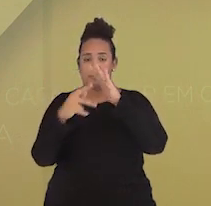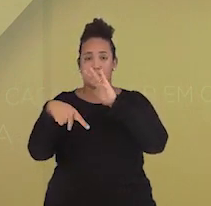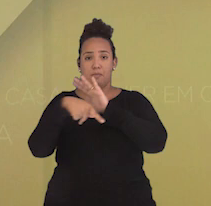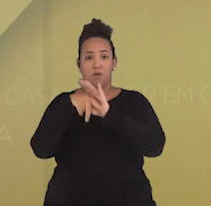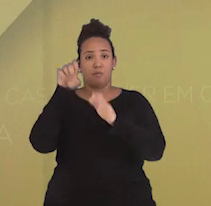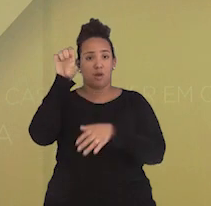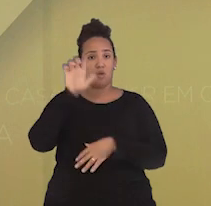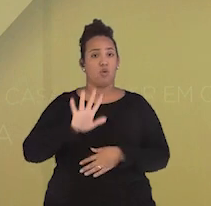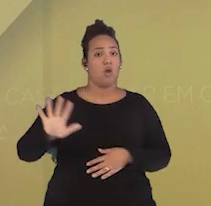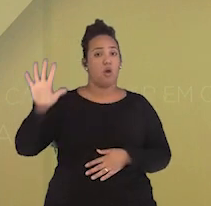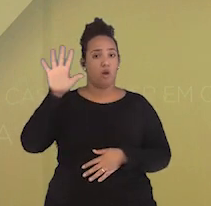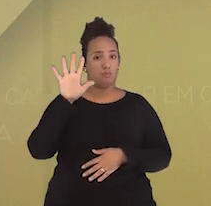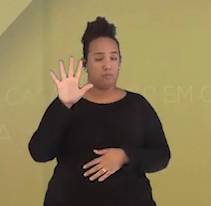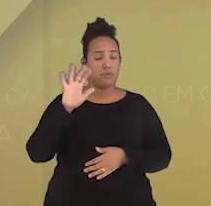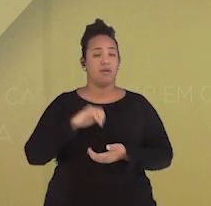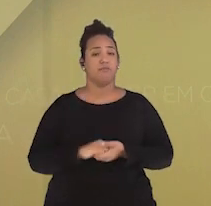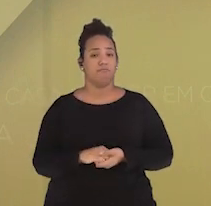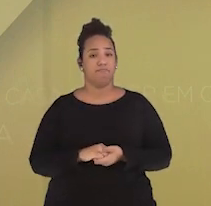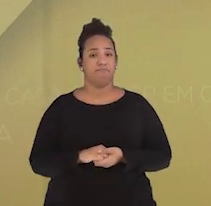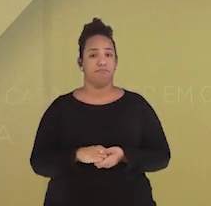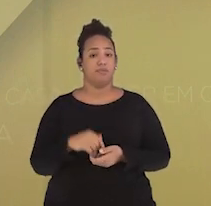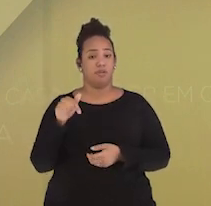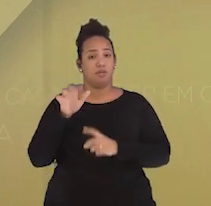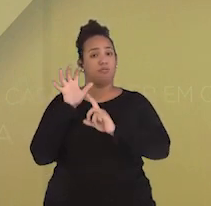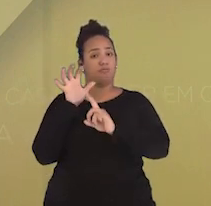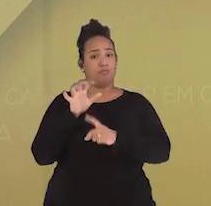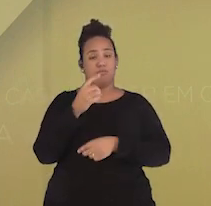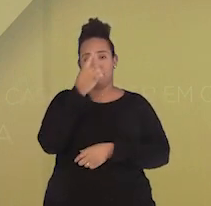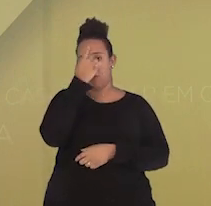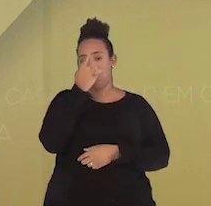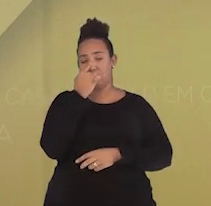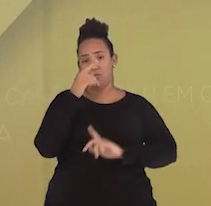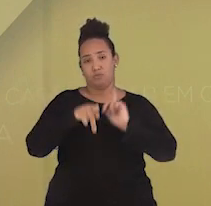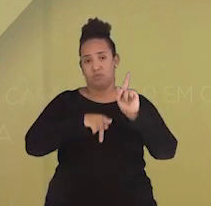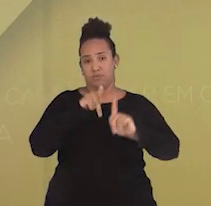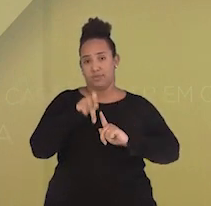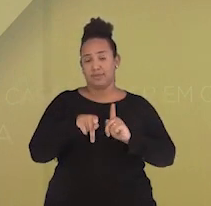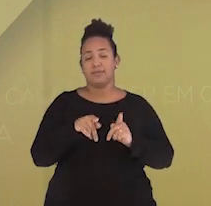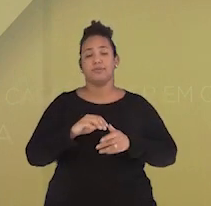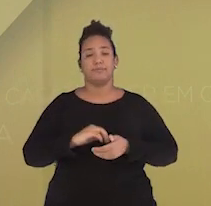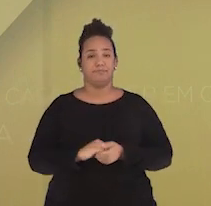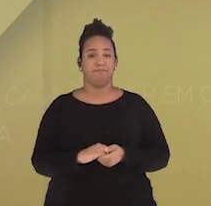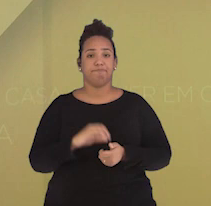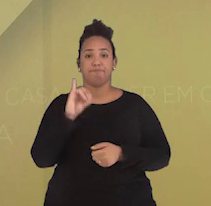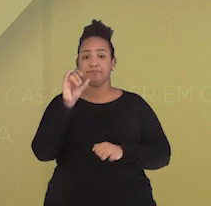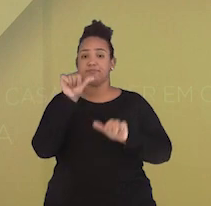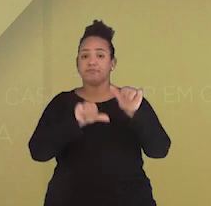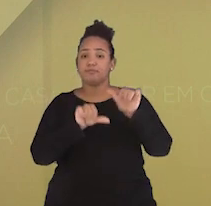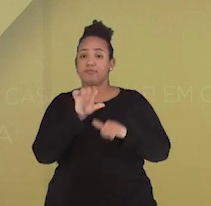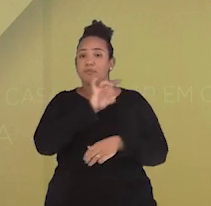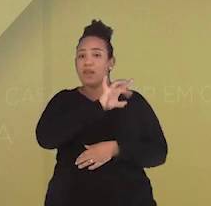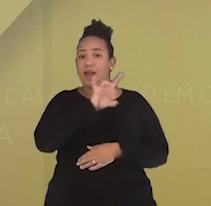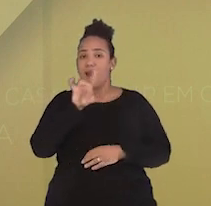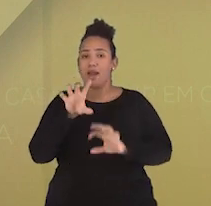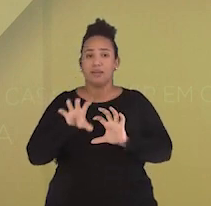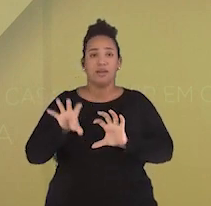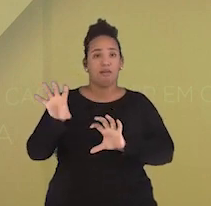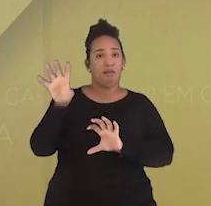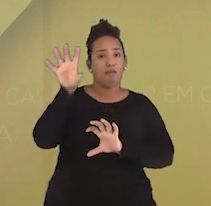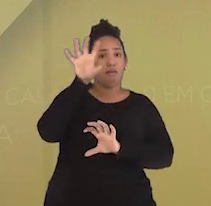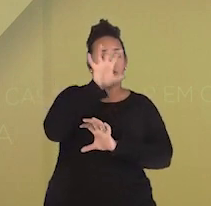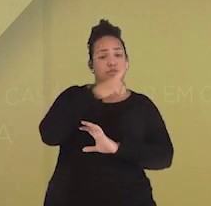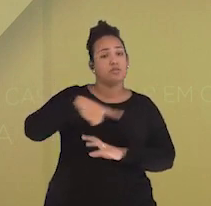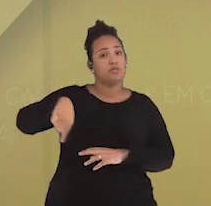europeus. E isso reflete no perfil da população até hoje. Se analisarmos cada região, será